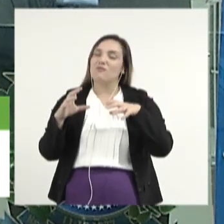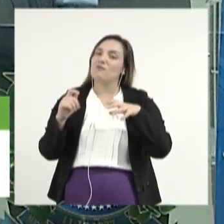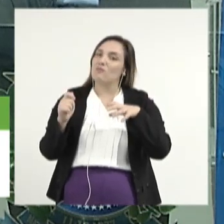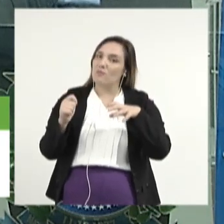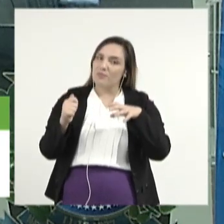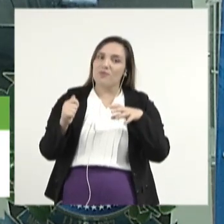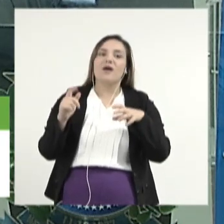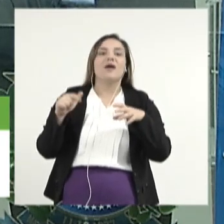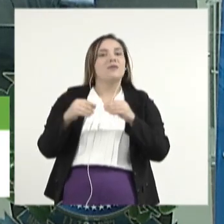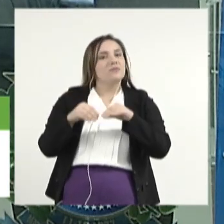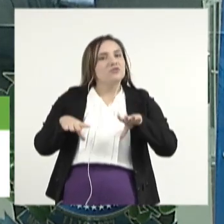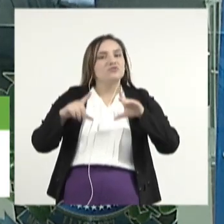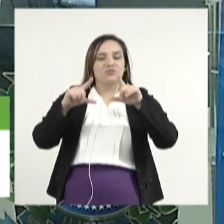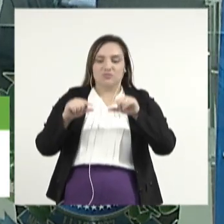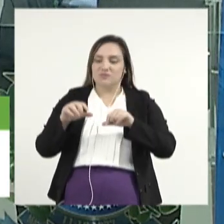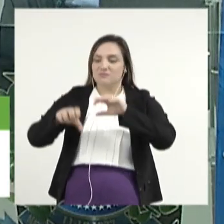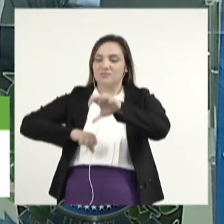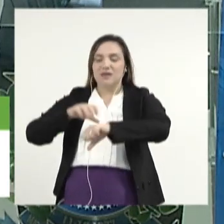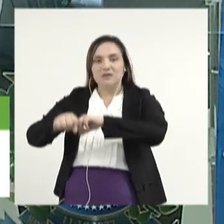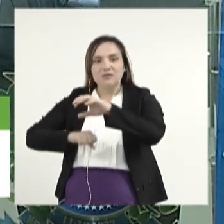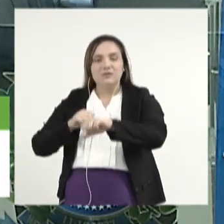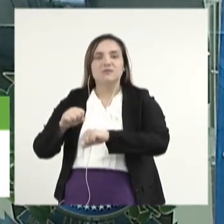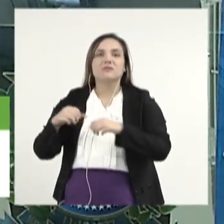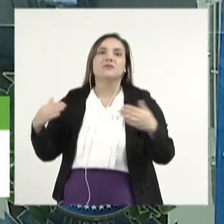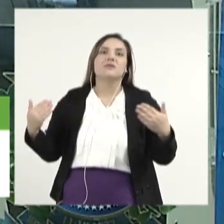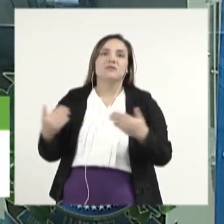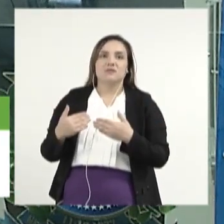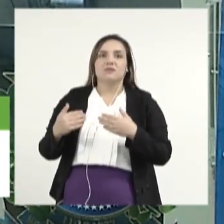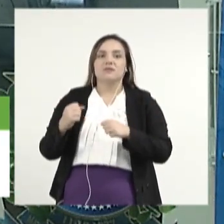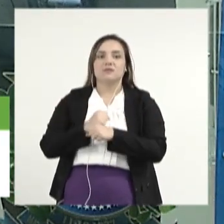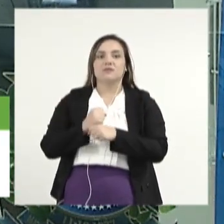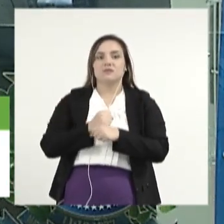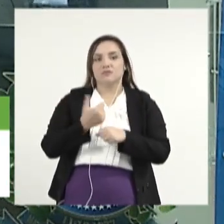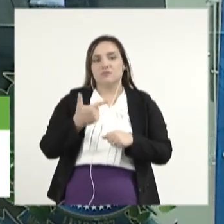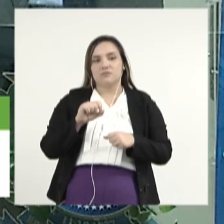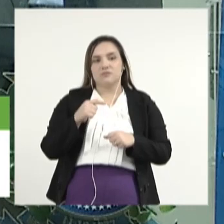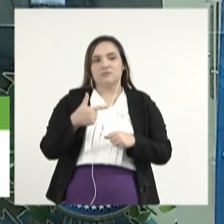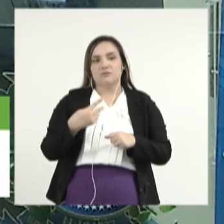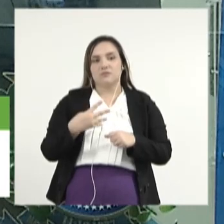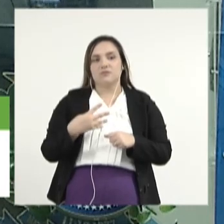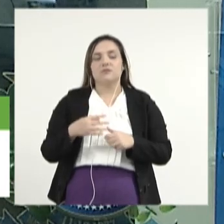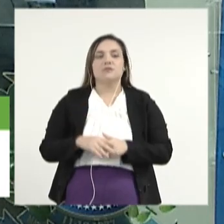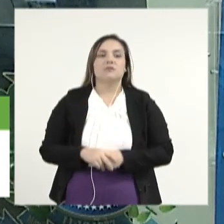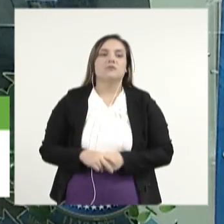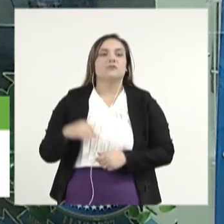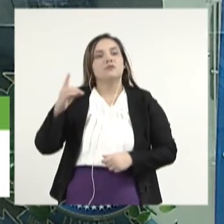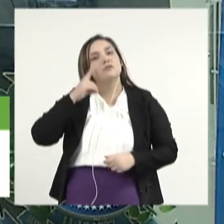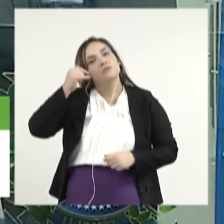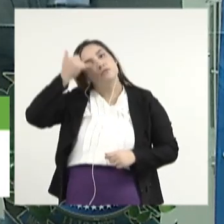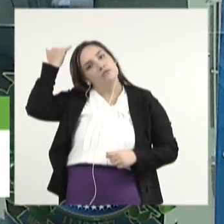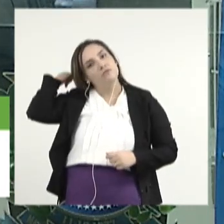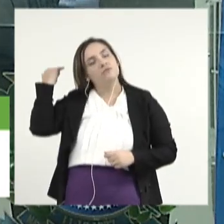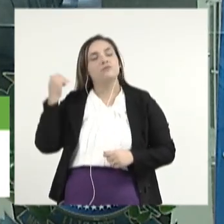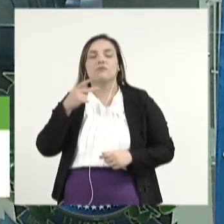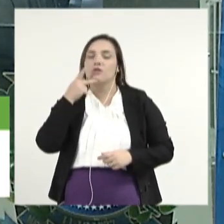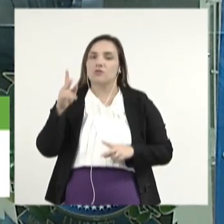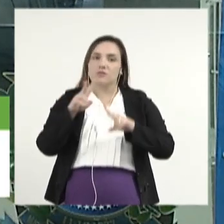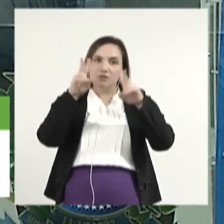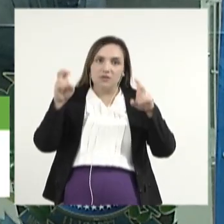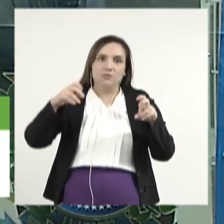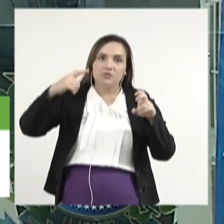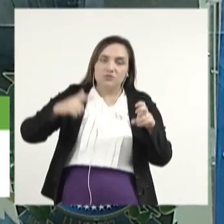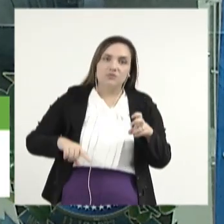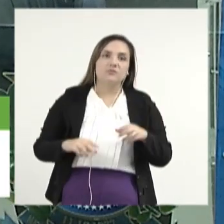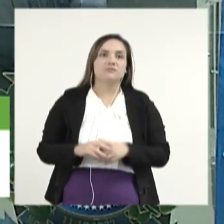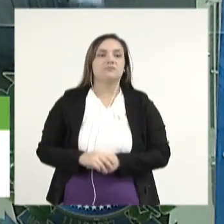também uma redução na produção agora da safra 23-24. O deputado Júnior Mock, então, trouxe esse assunto mais uma